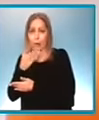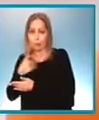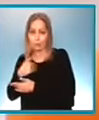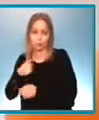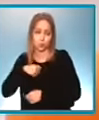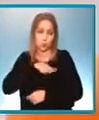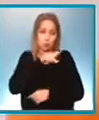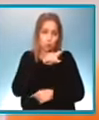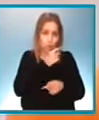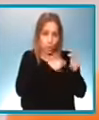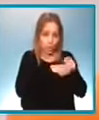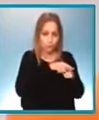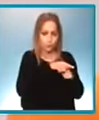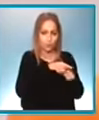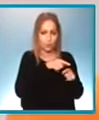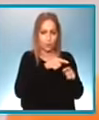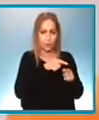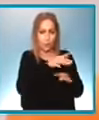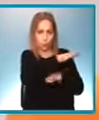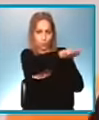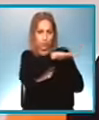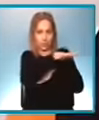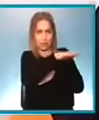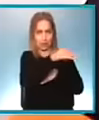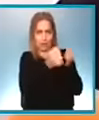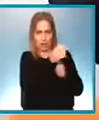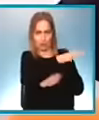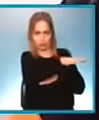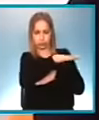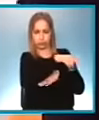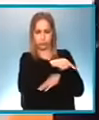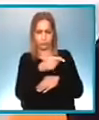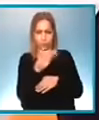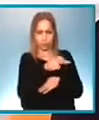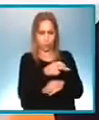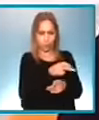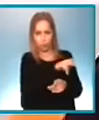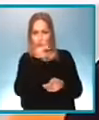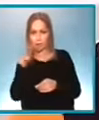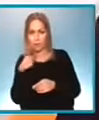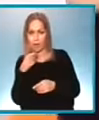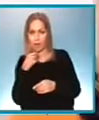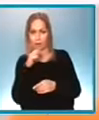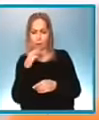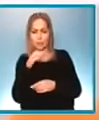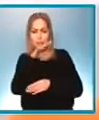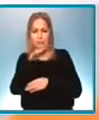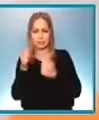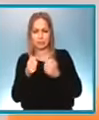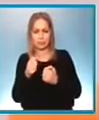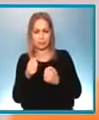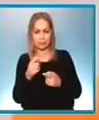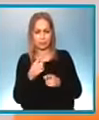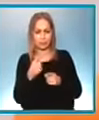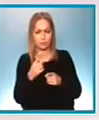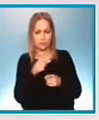lá, no outro lado, um tanque. Um tanque. Tanque. Sim. E voltei a dizer, avô, avô, dá lá um tanque. Ela disse, pá, filha,